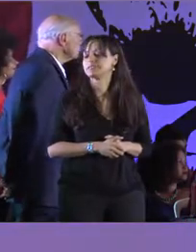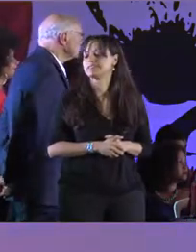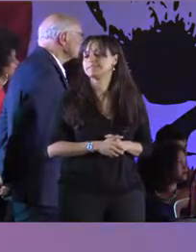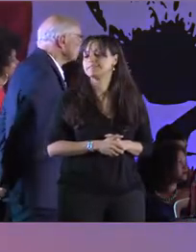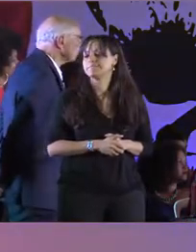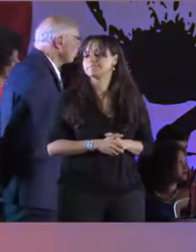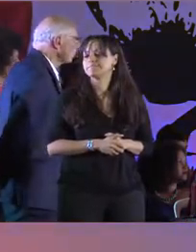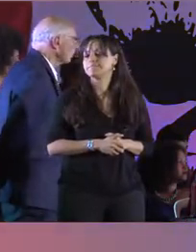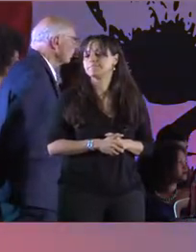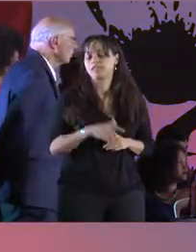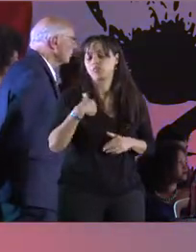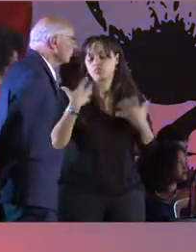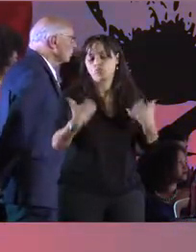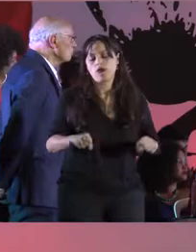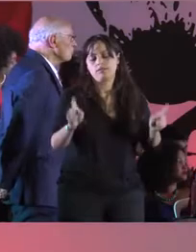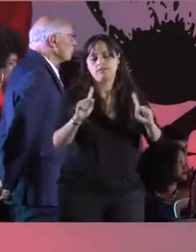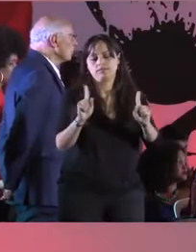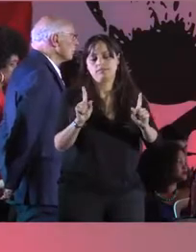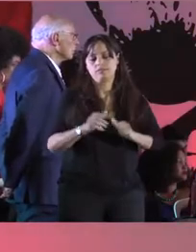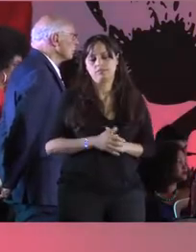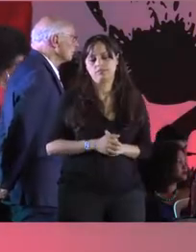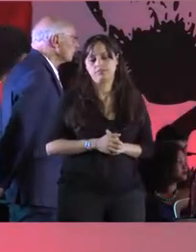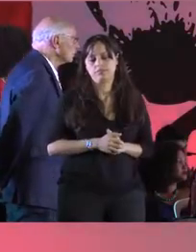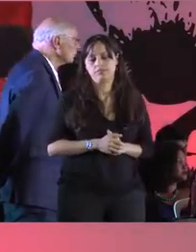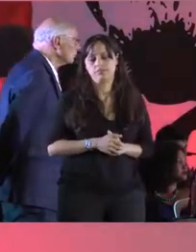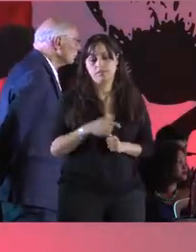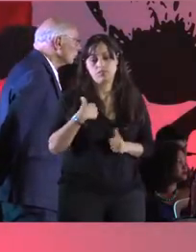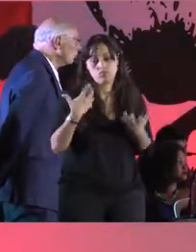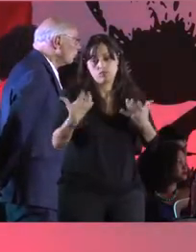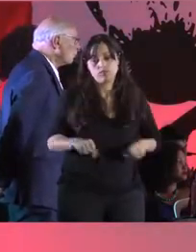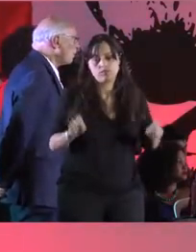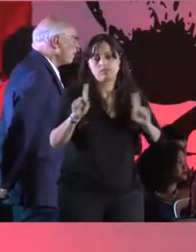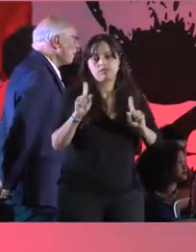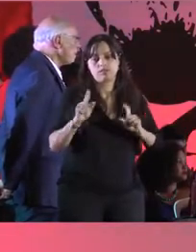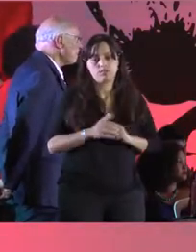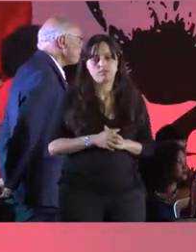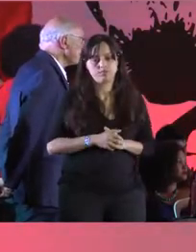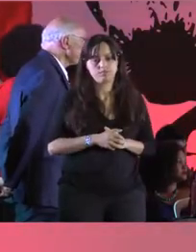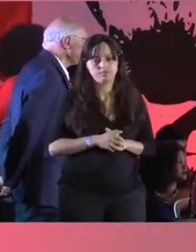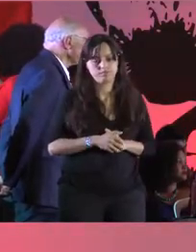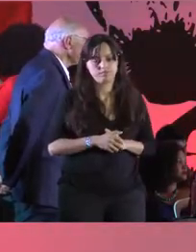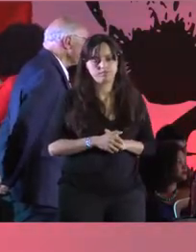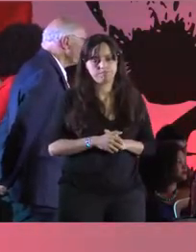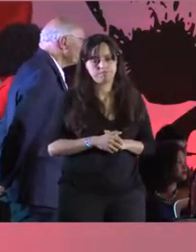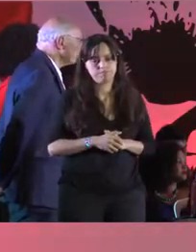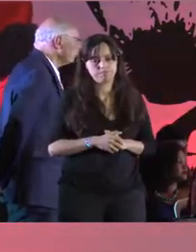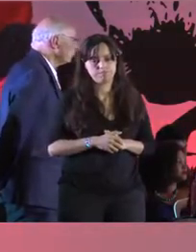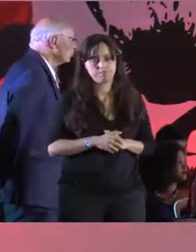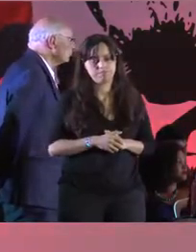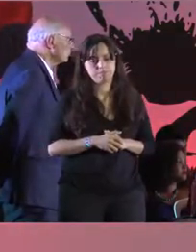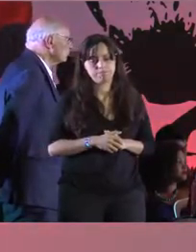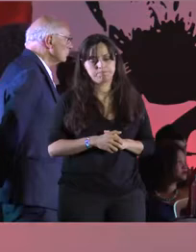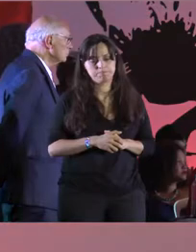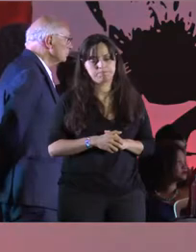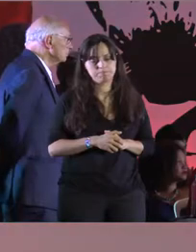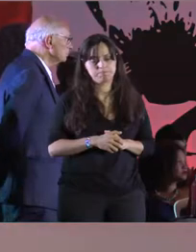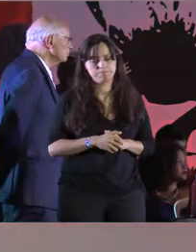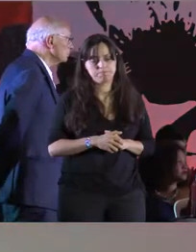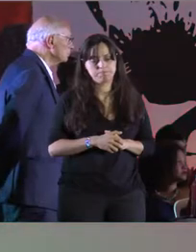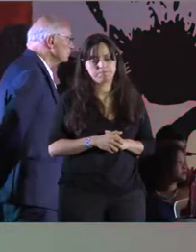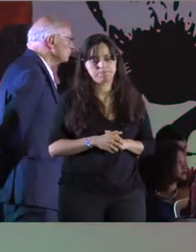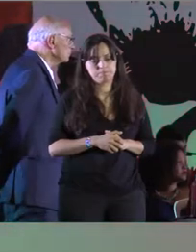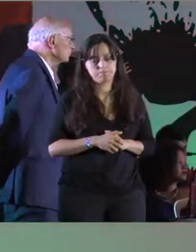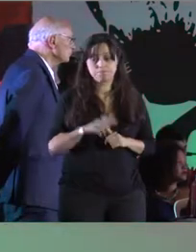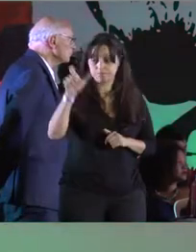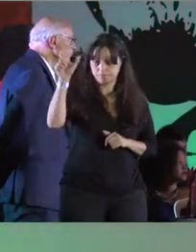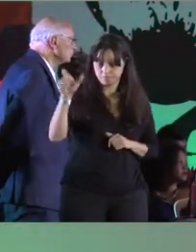posso admitir é que um menino, que a única proeza dele nesse país foi se formar